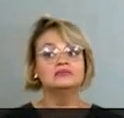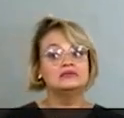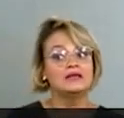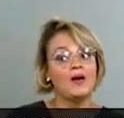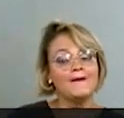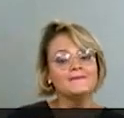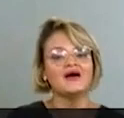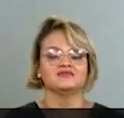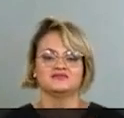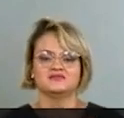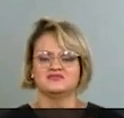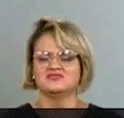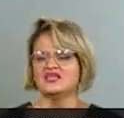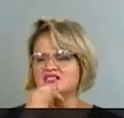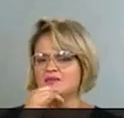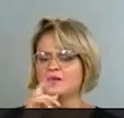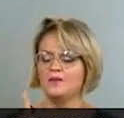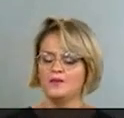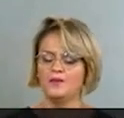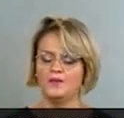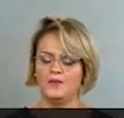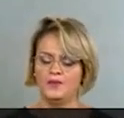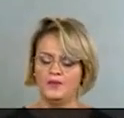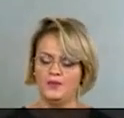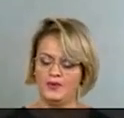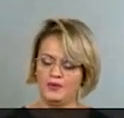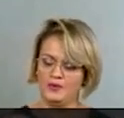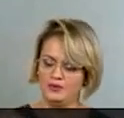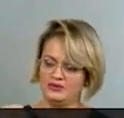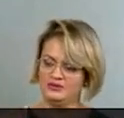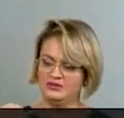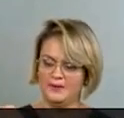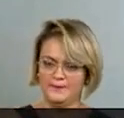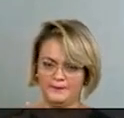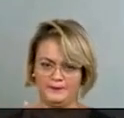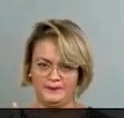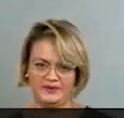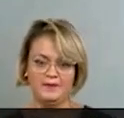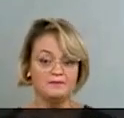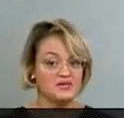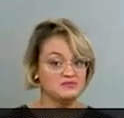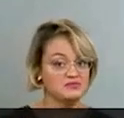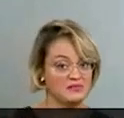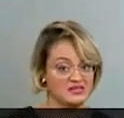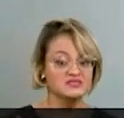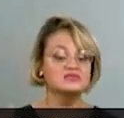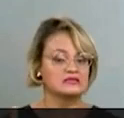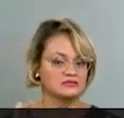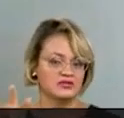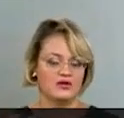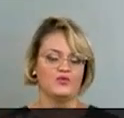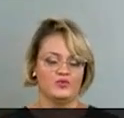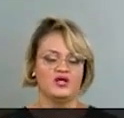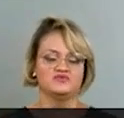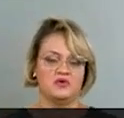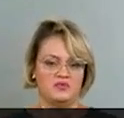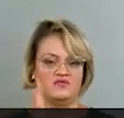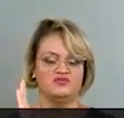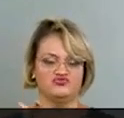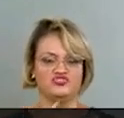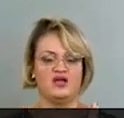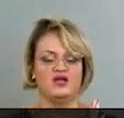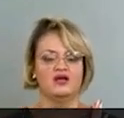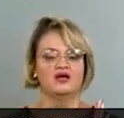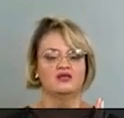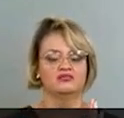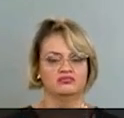o prazo da dívida, por exemplo, do Pronampe, né? Com mais meses para pagar. Isso já está tramitando no Congresso, já foi aprovado na Câmara, agora